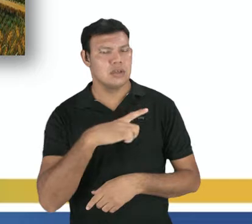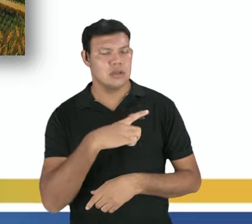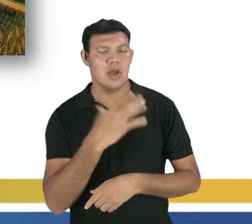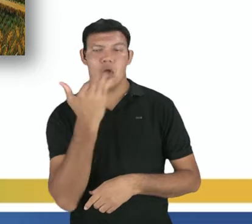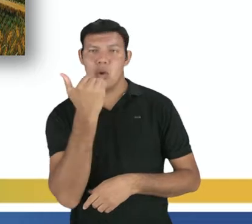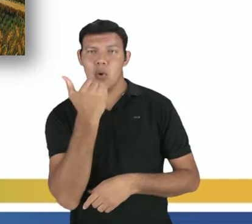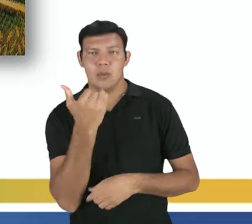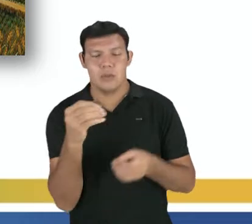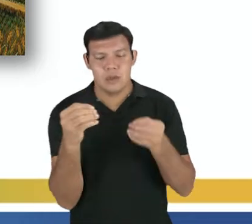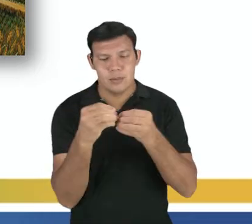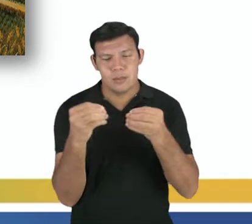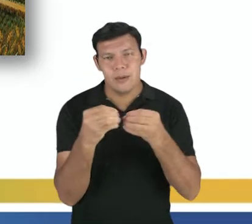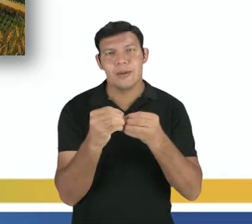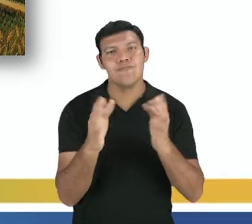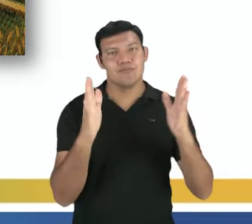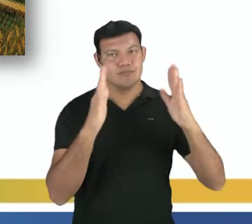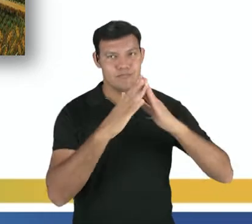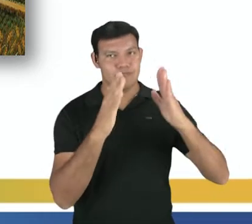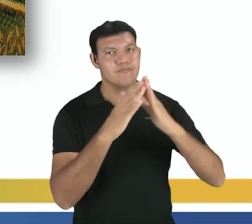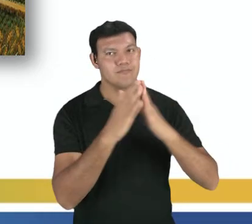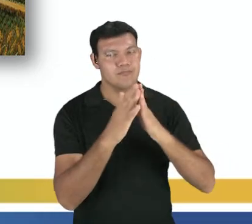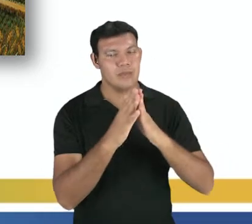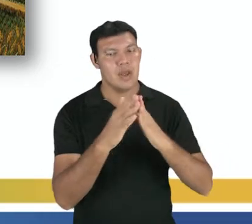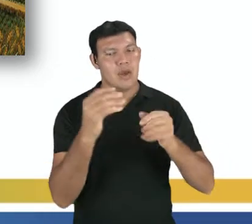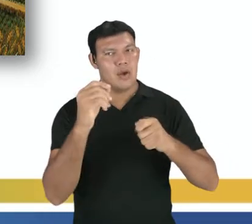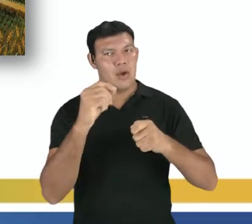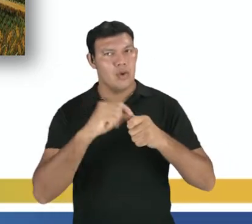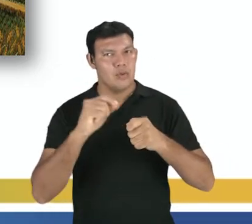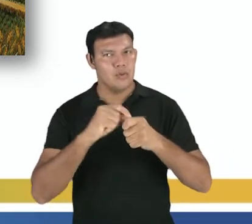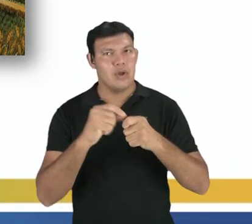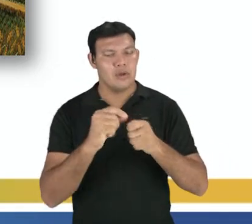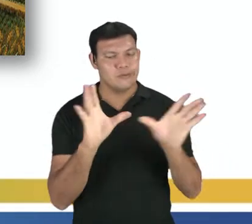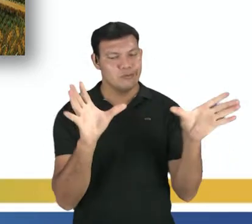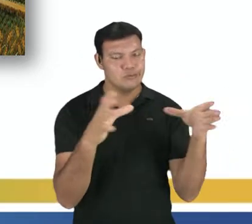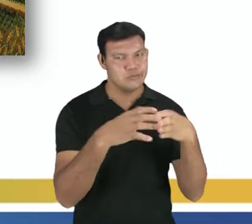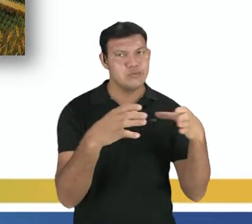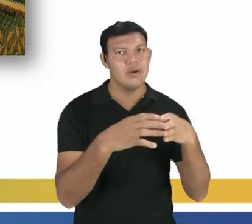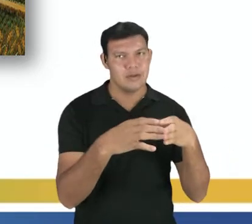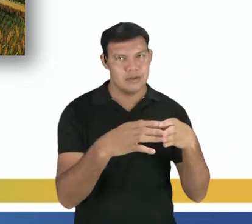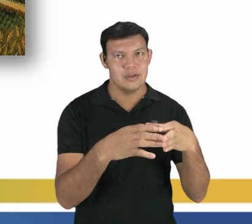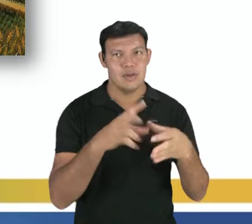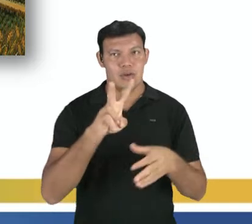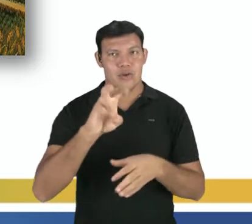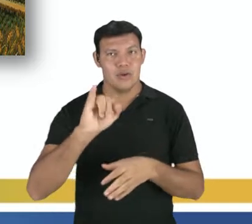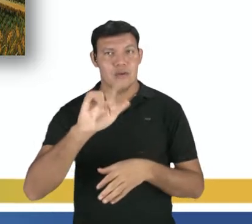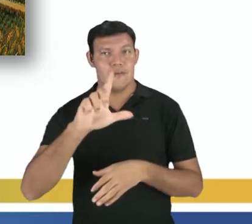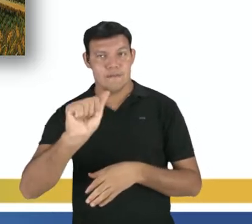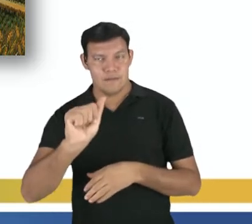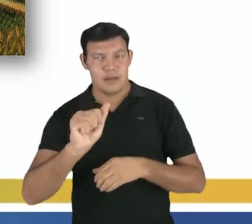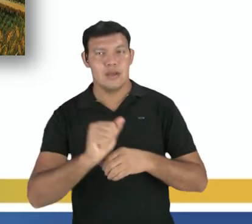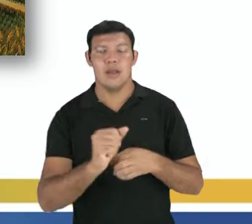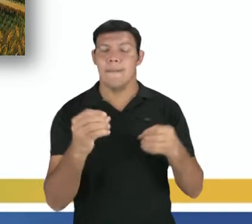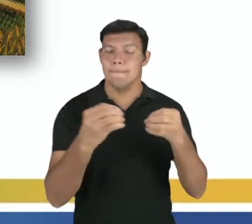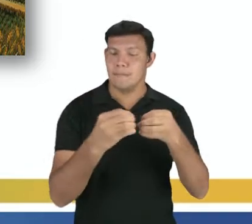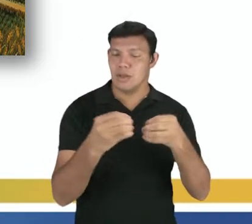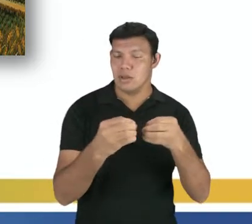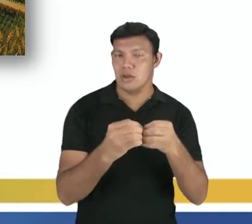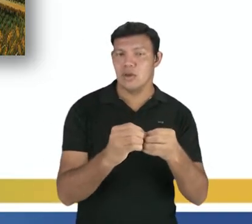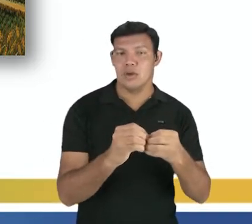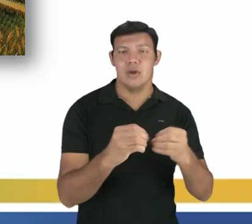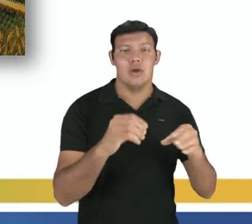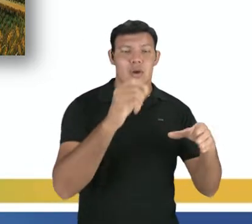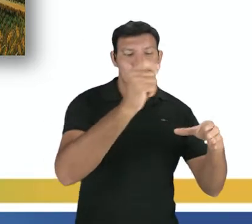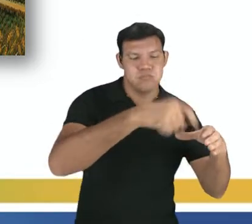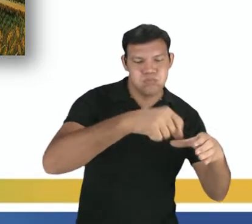E as casas, claro, que foram sendo feitas, né, as vilas, próximo, então, dessas plantações, né, e também